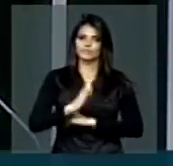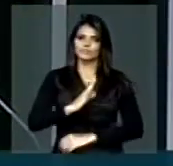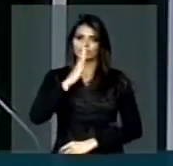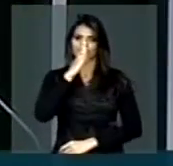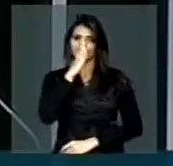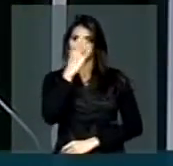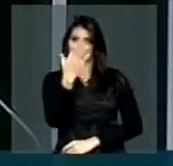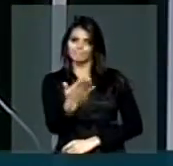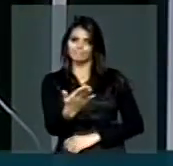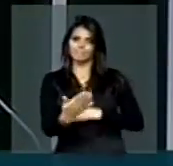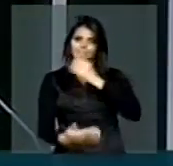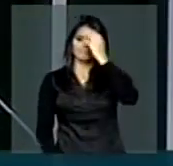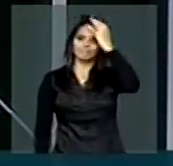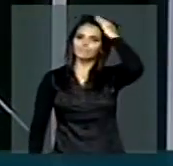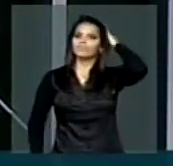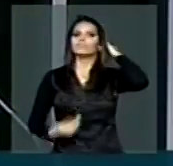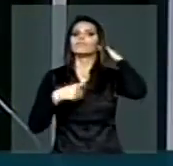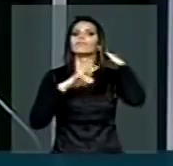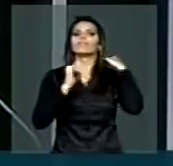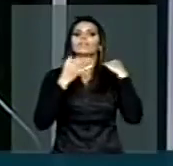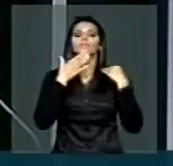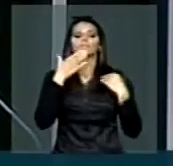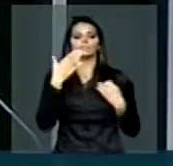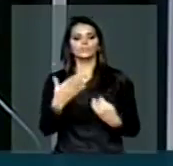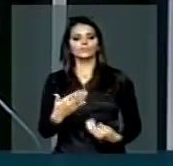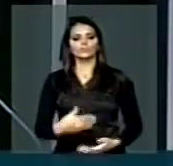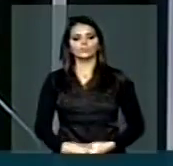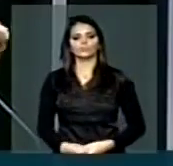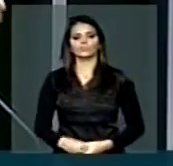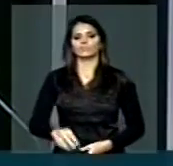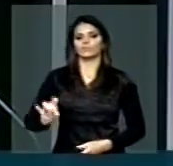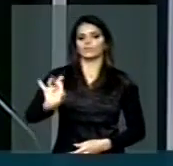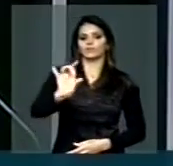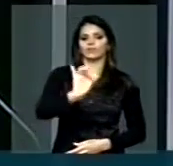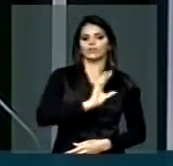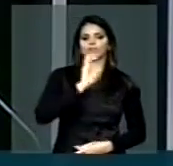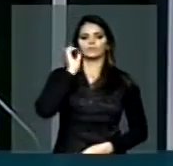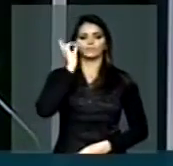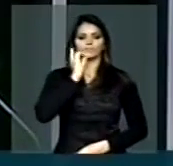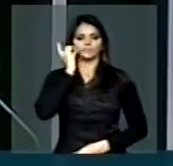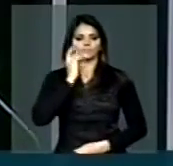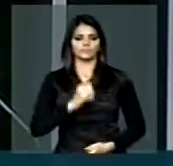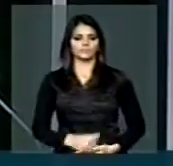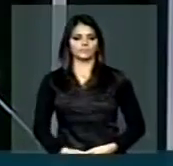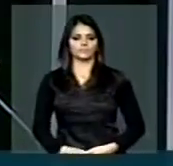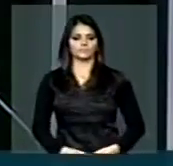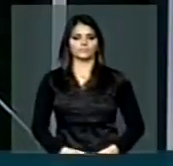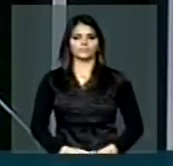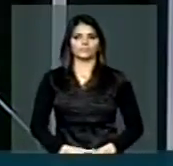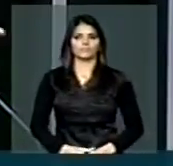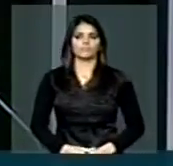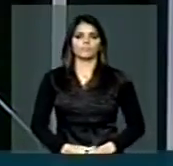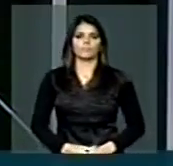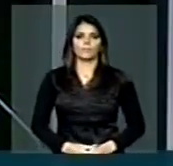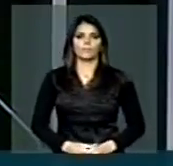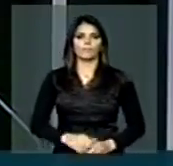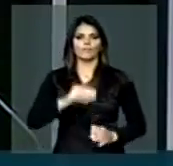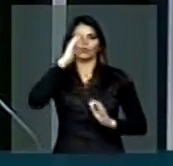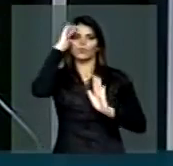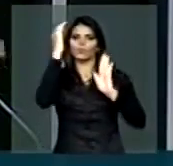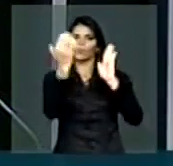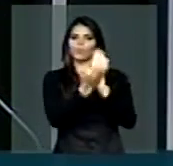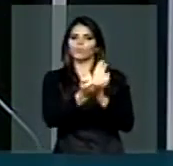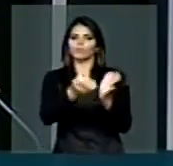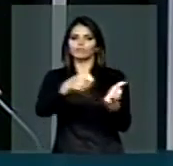brasileira haverá de pedir a cada um parlamentar que cumpra com o